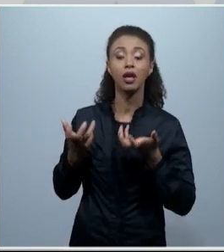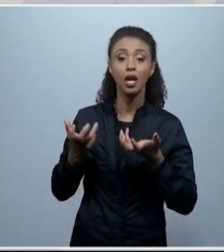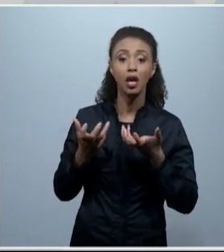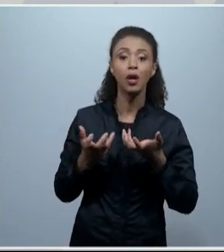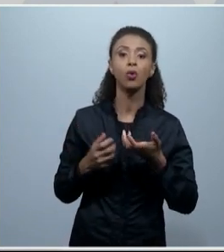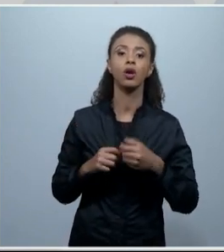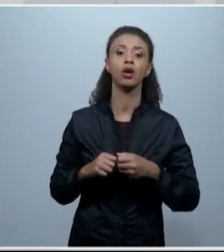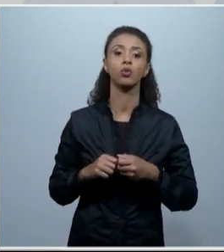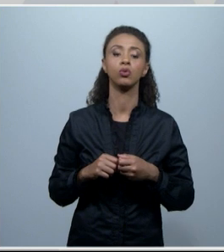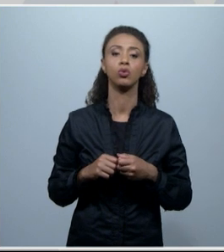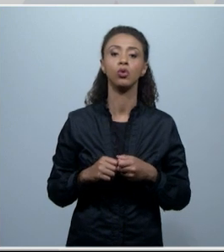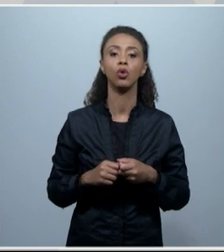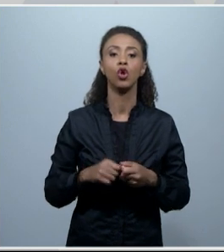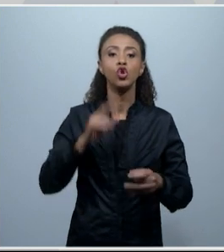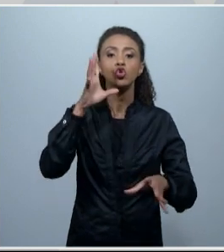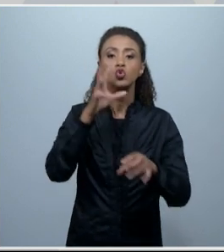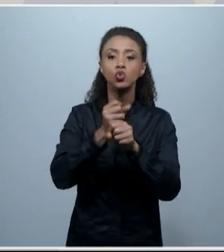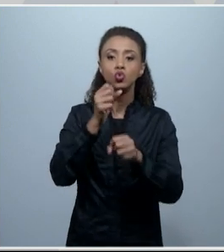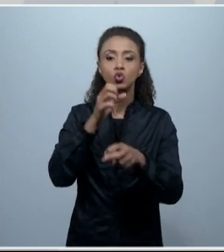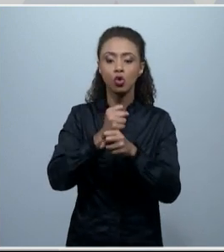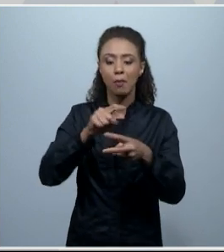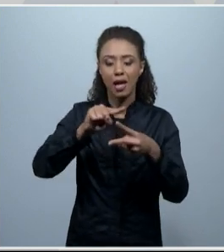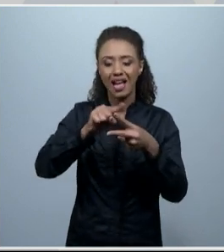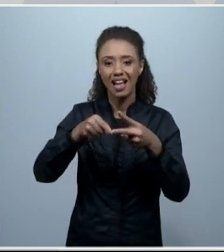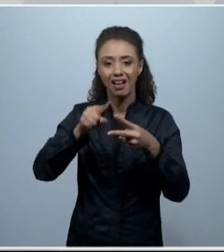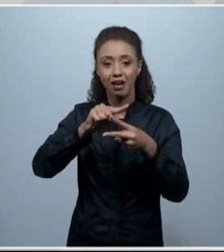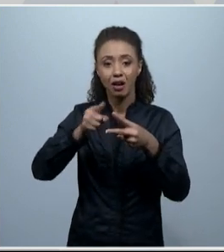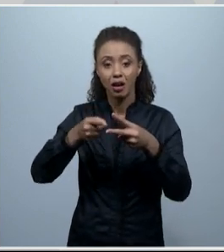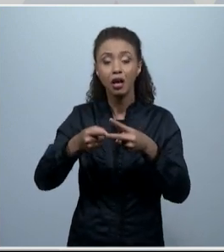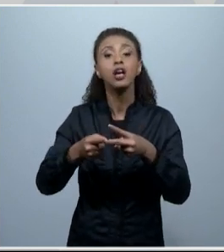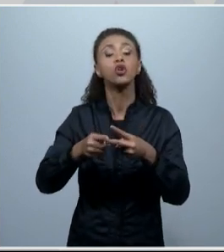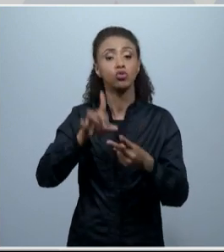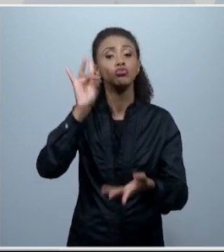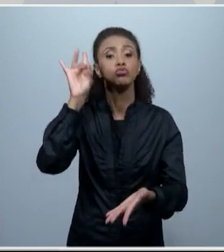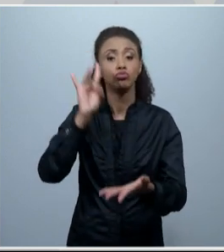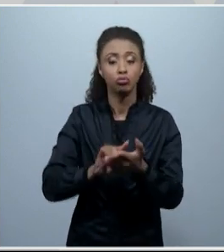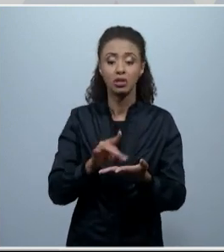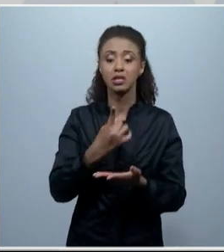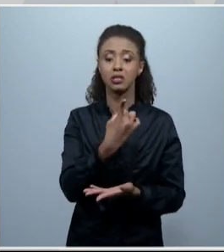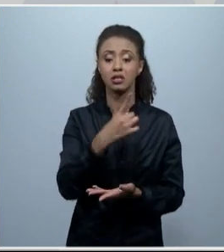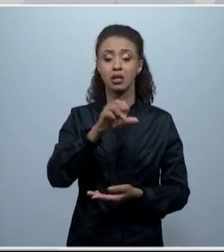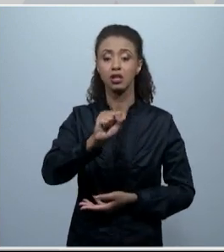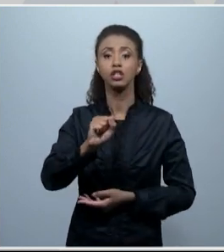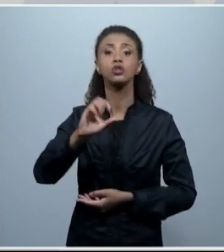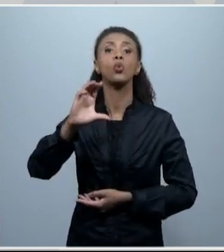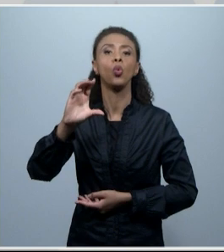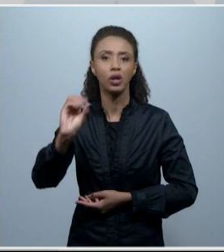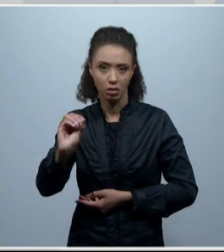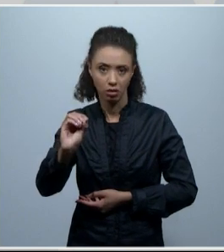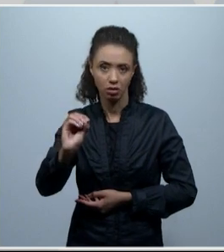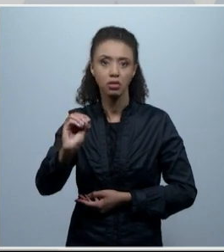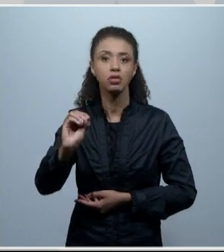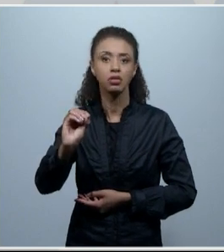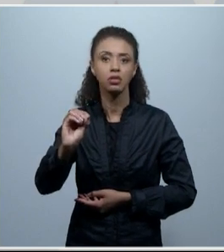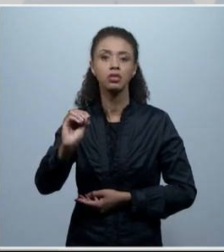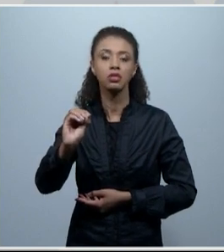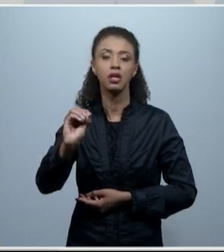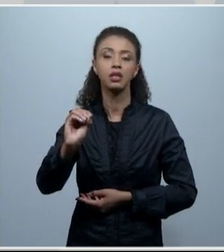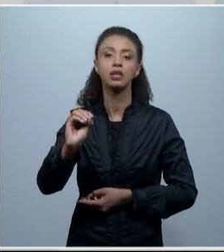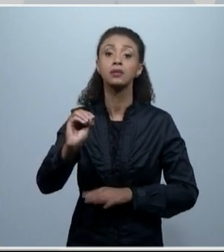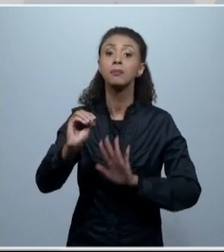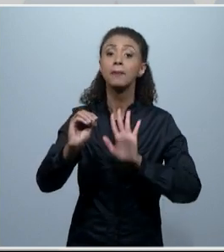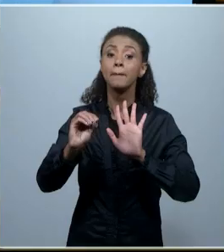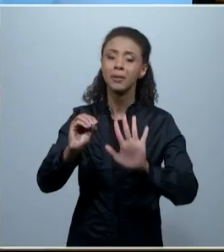olp rad anos a então um fato que todo mundo meio que sabe né mas a gente vai usar